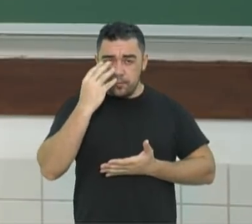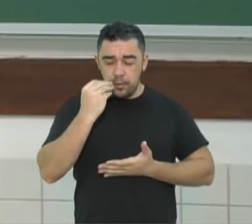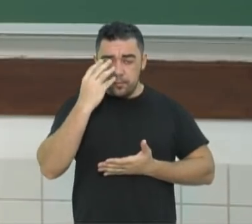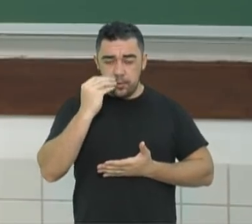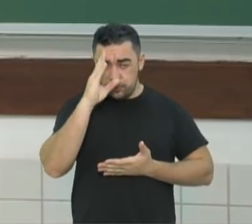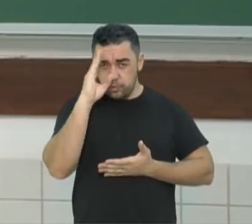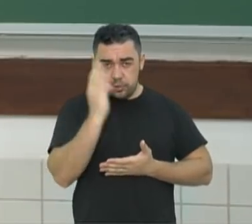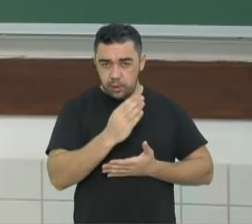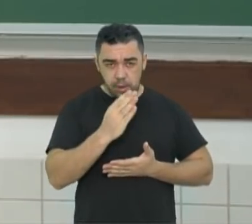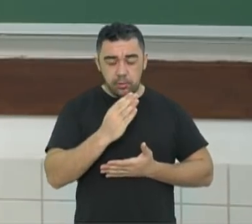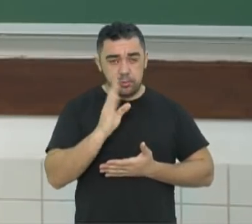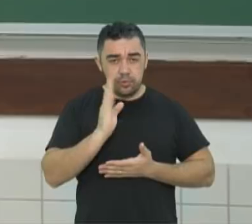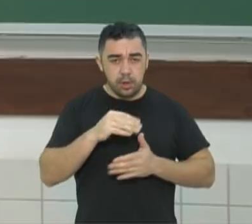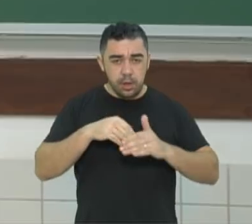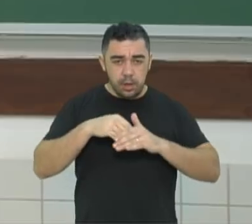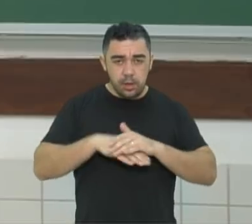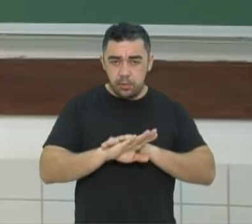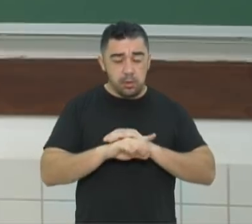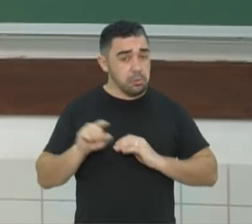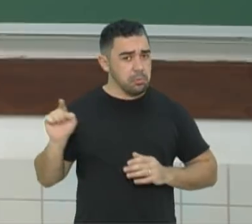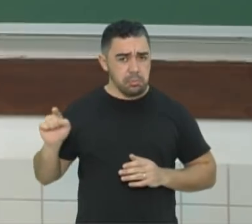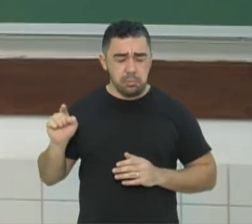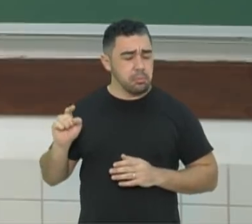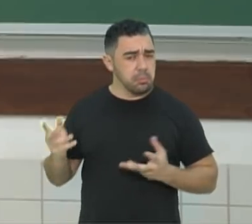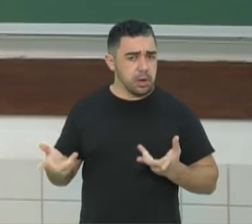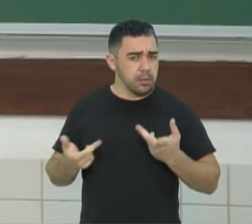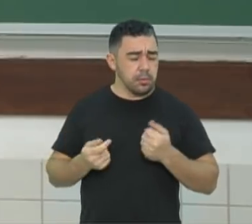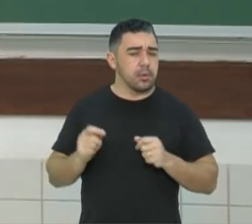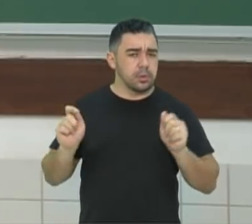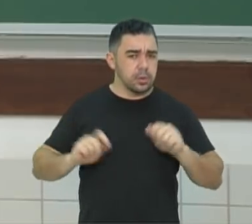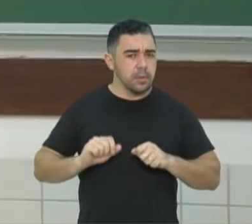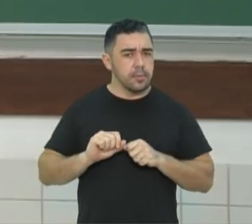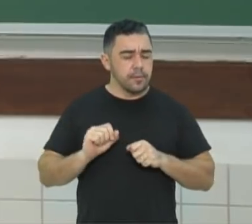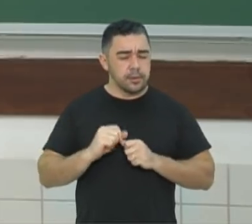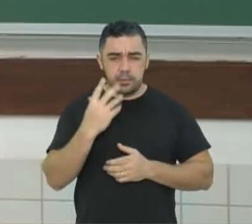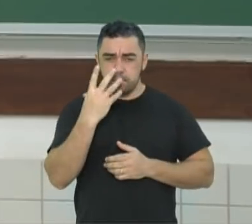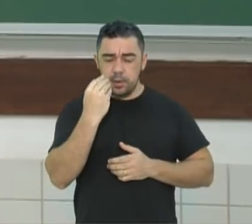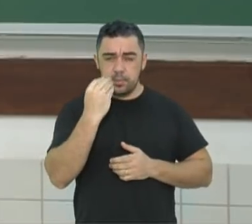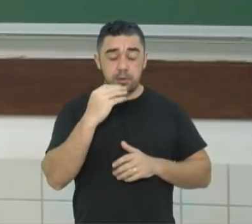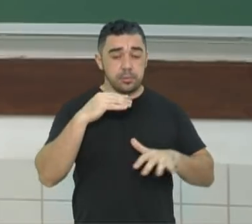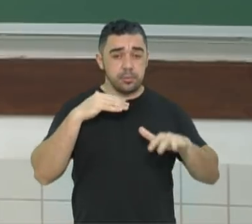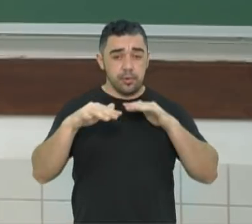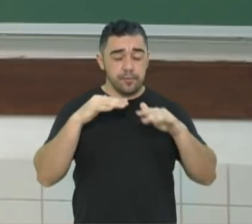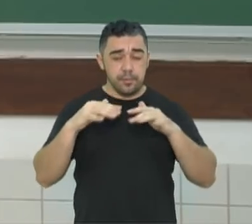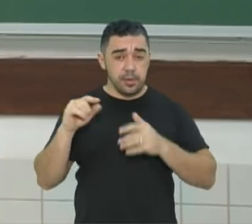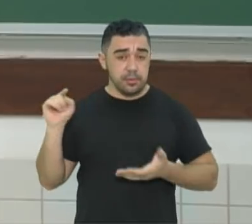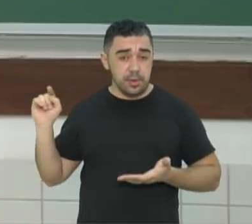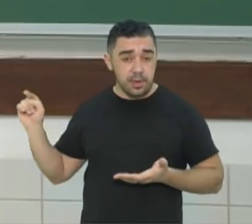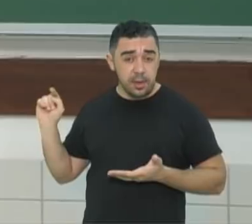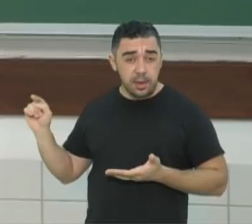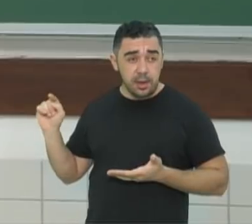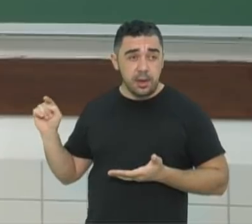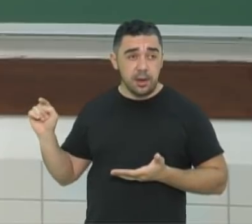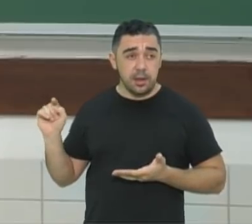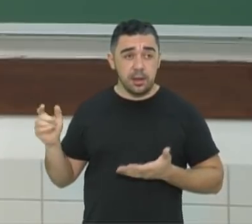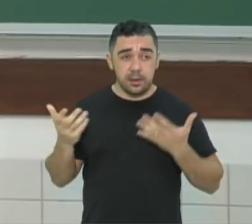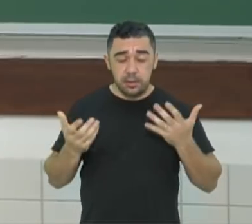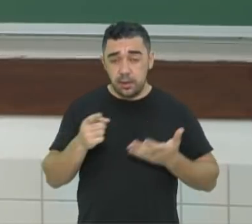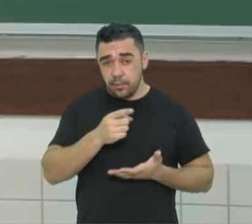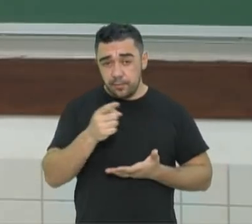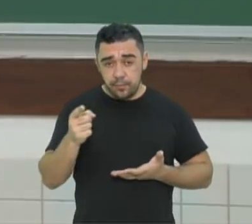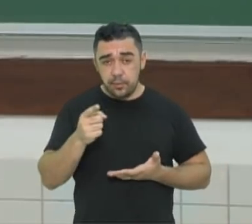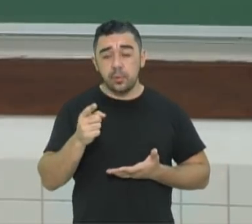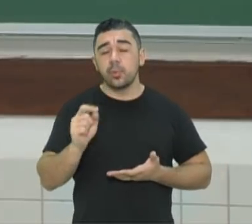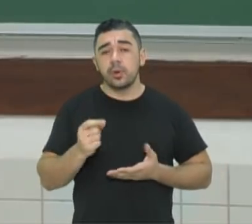fotografia direto nele, já se revelava nele, era um objeto único para a produção de uma imagem em movimento. Nesse sentido, gostaríamos então de